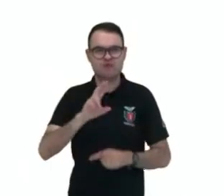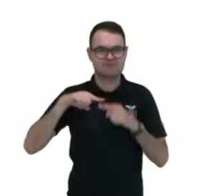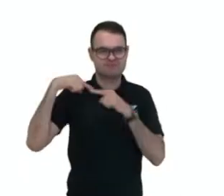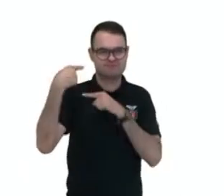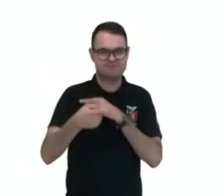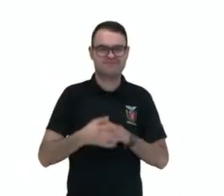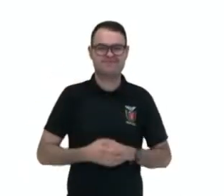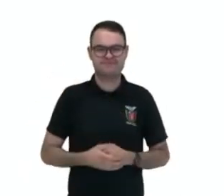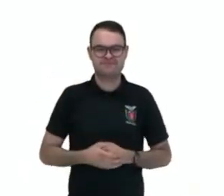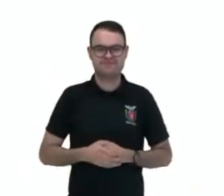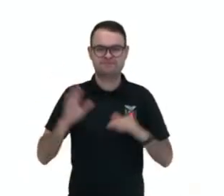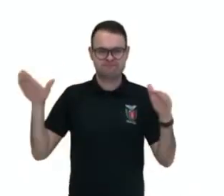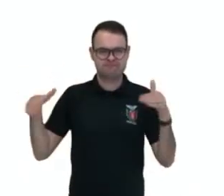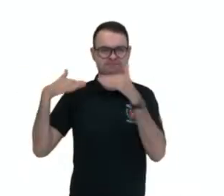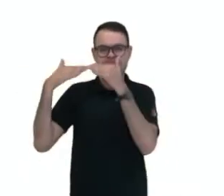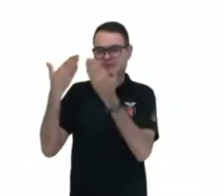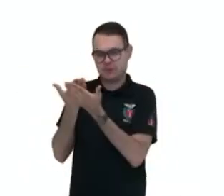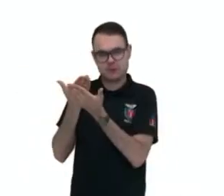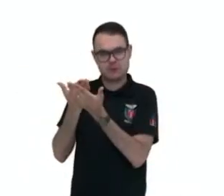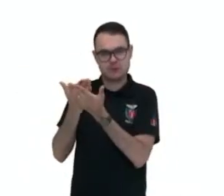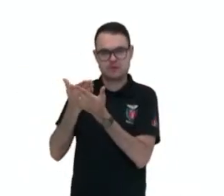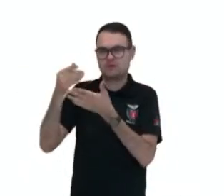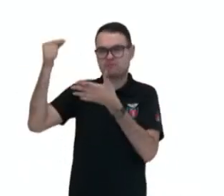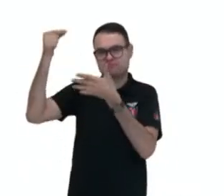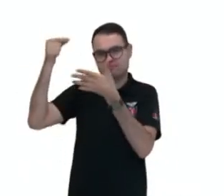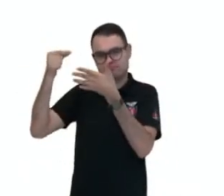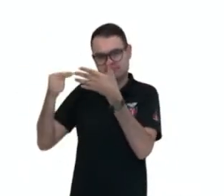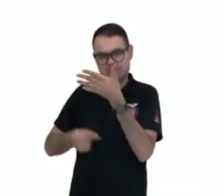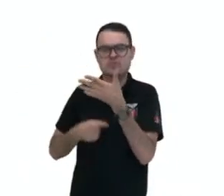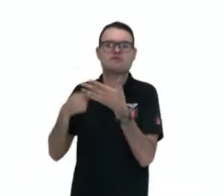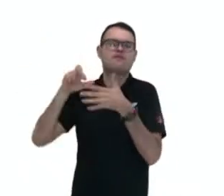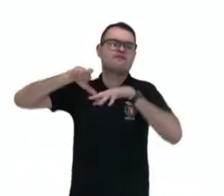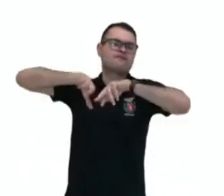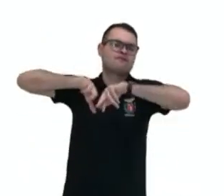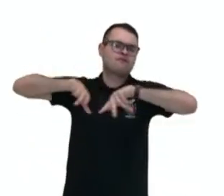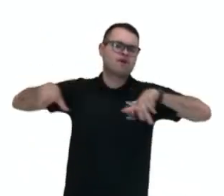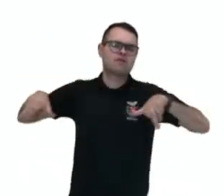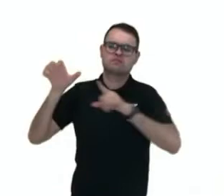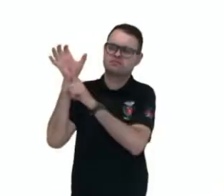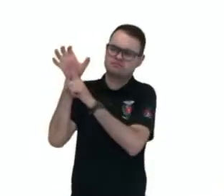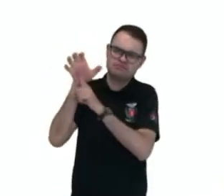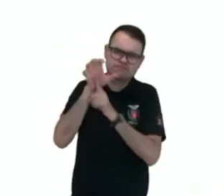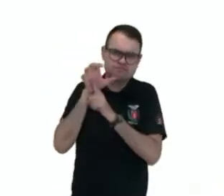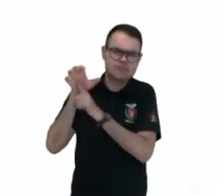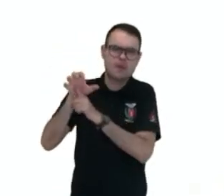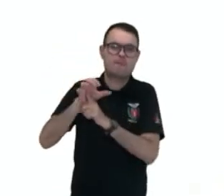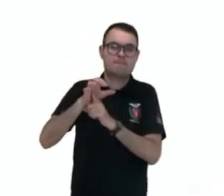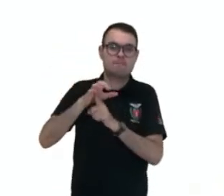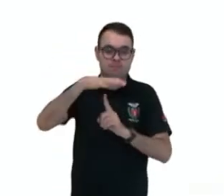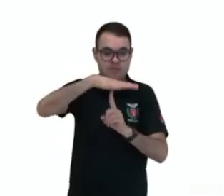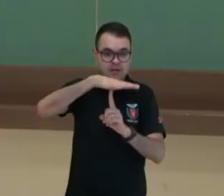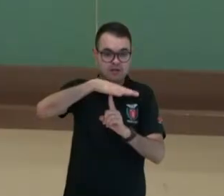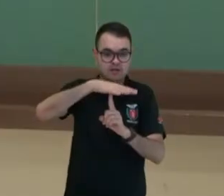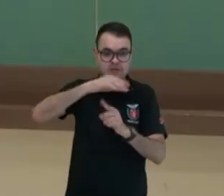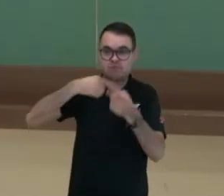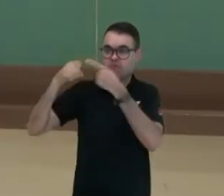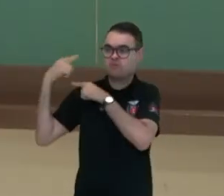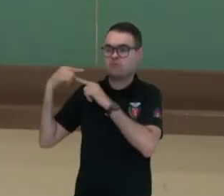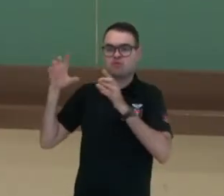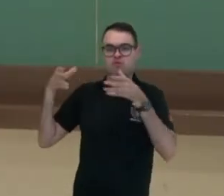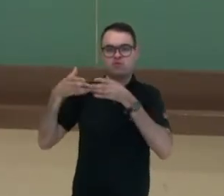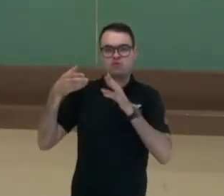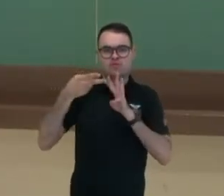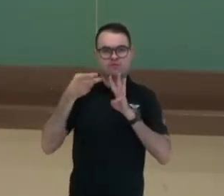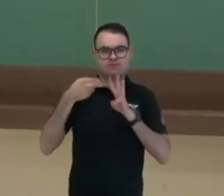com o nosso estudo, aponte algumas das várias influências que o paranaense recebeu dos grupos indígenas. Daqui a pouquinho nós